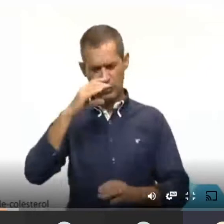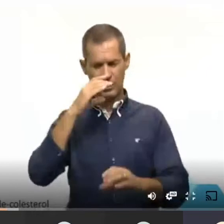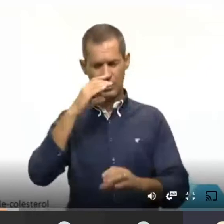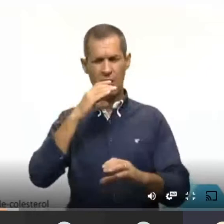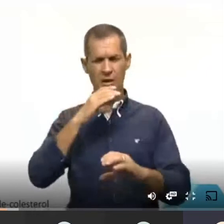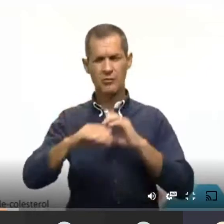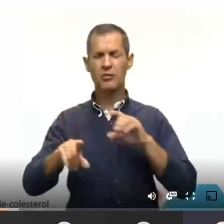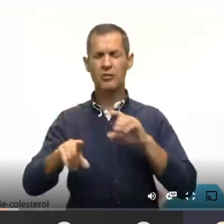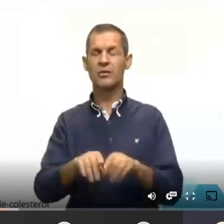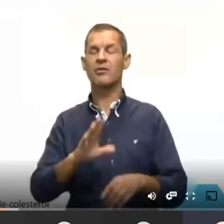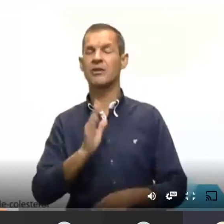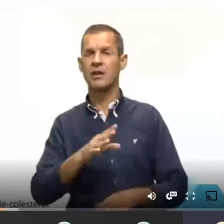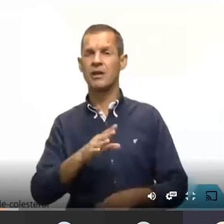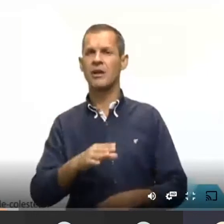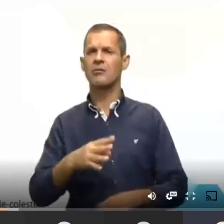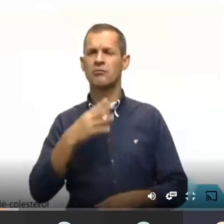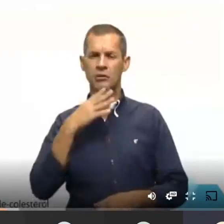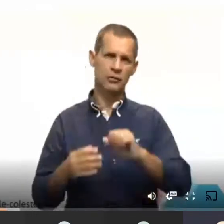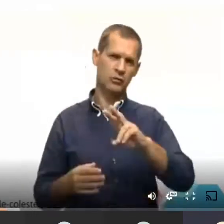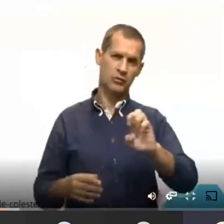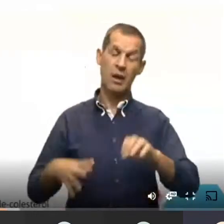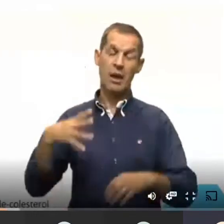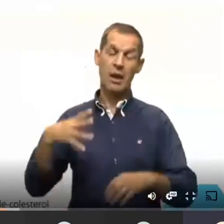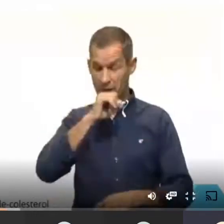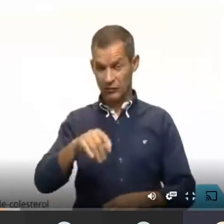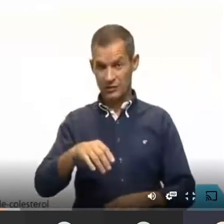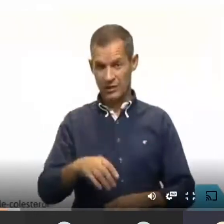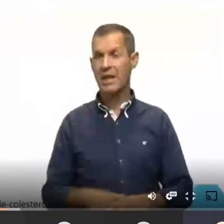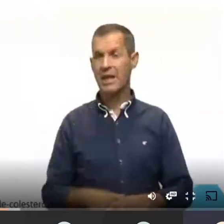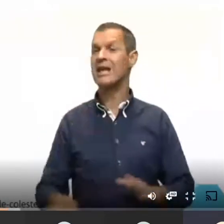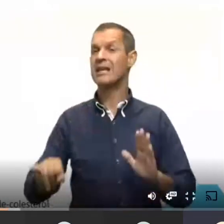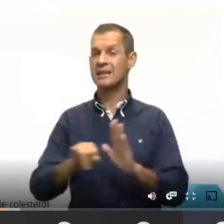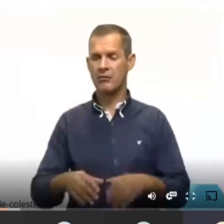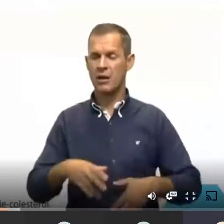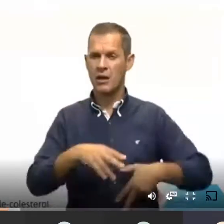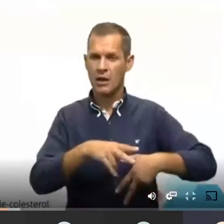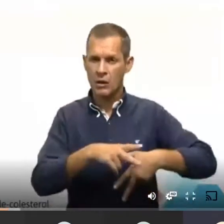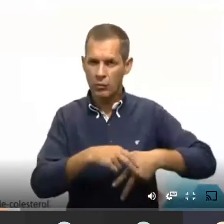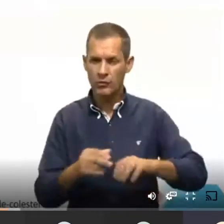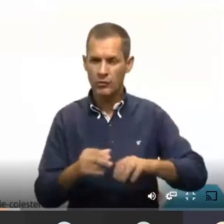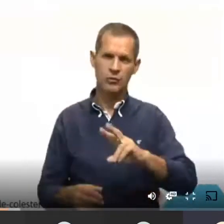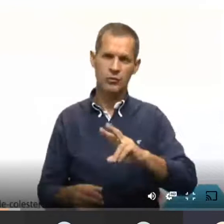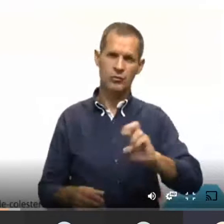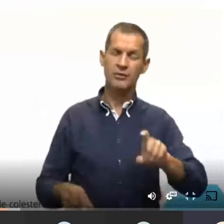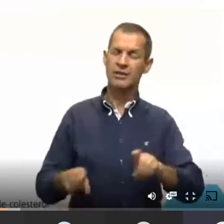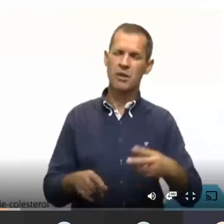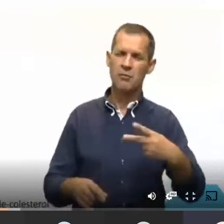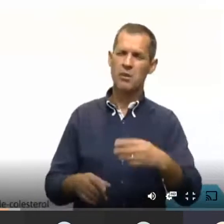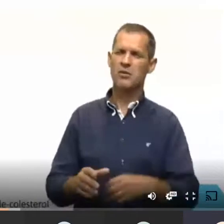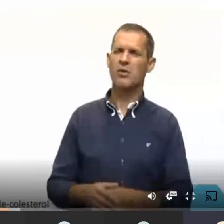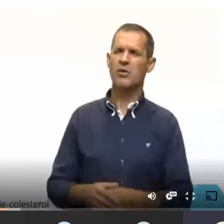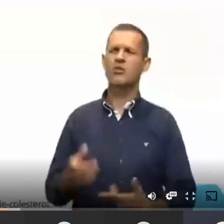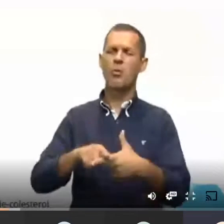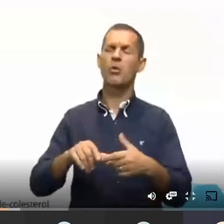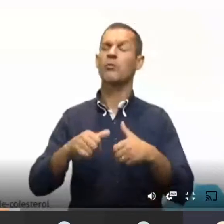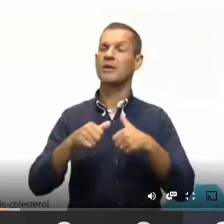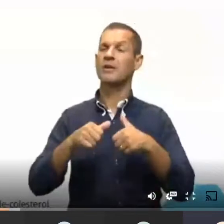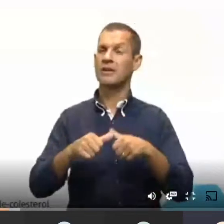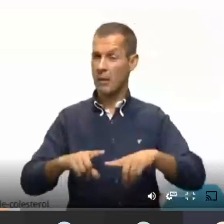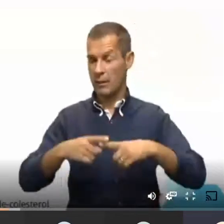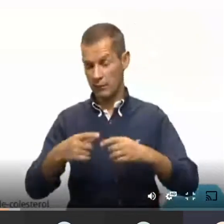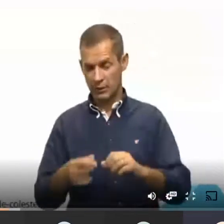já conhecem, né? O AVE, quanto mais rápido você atender um paciente com AVE, menor serão os efeitos,